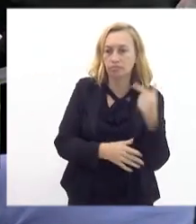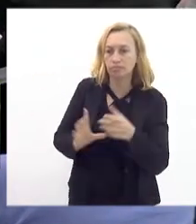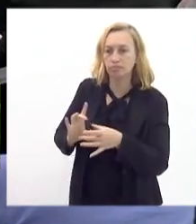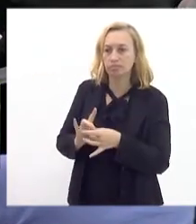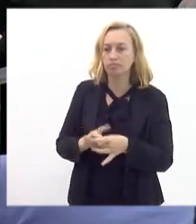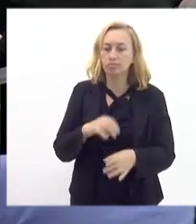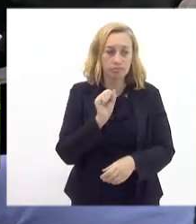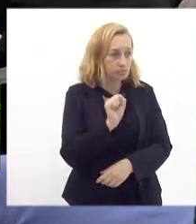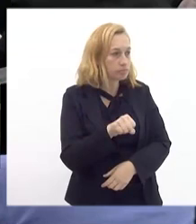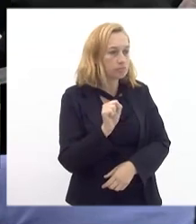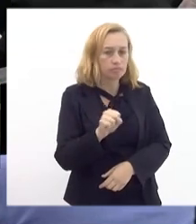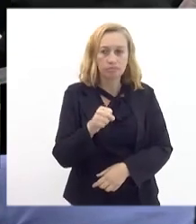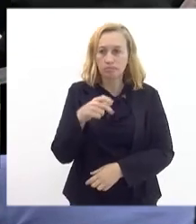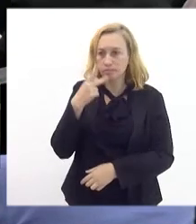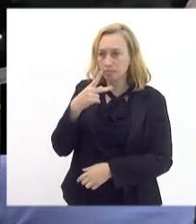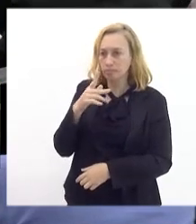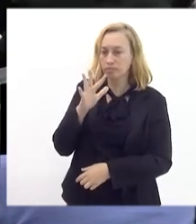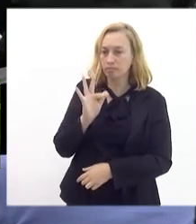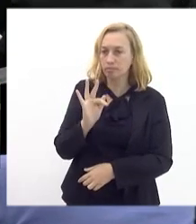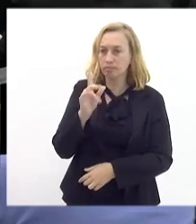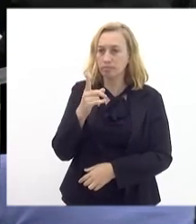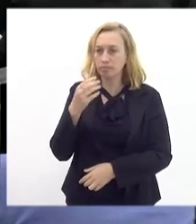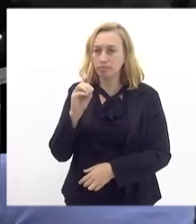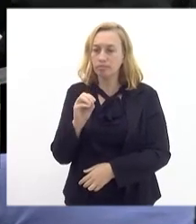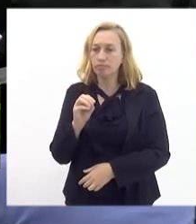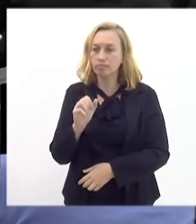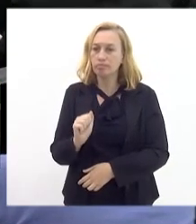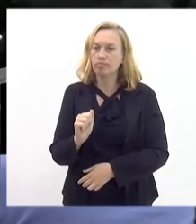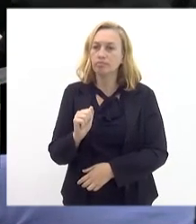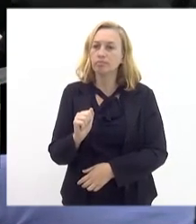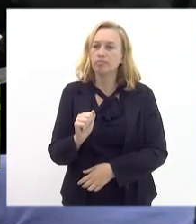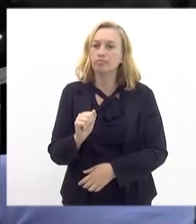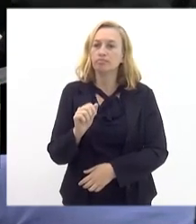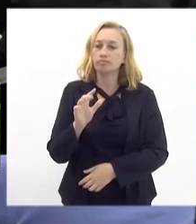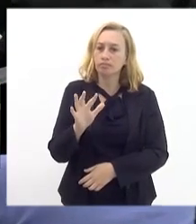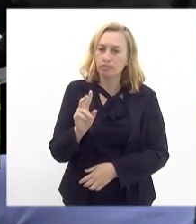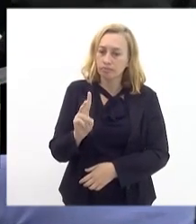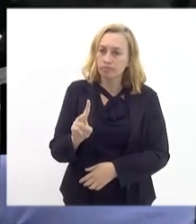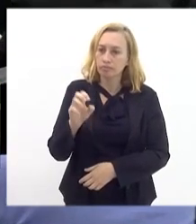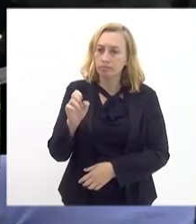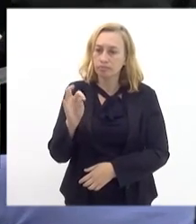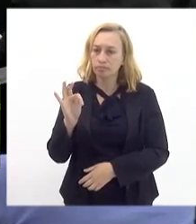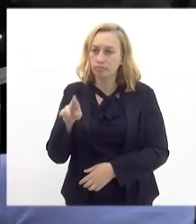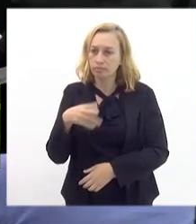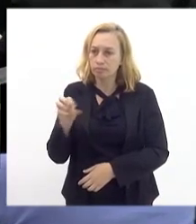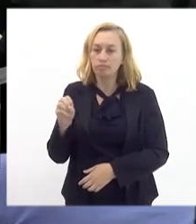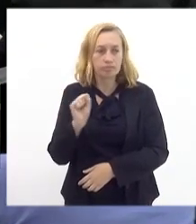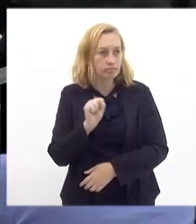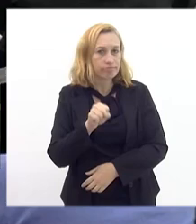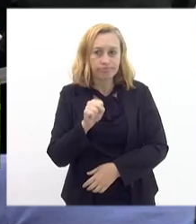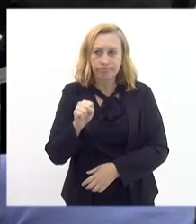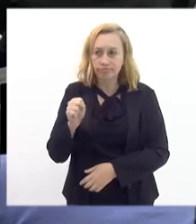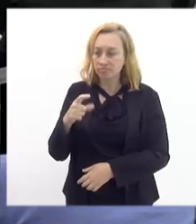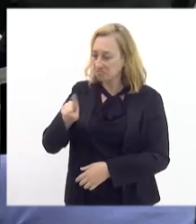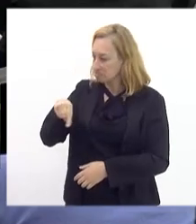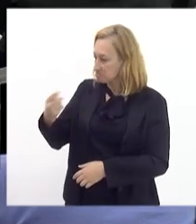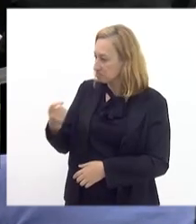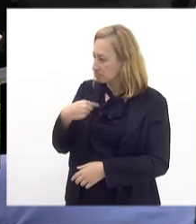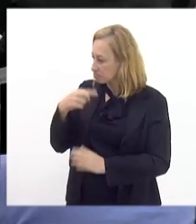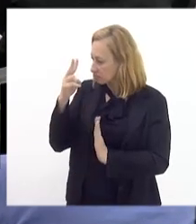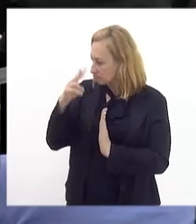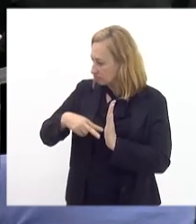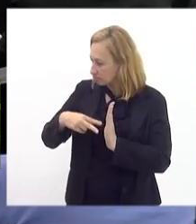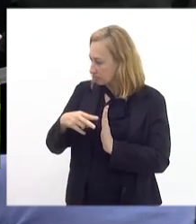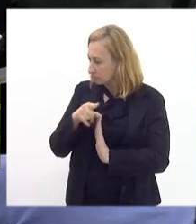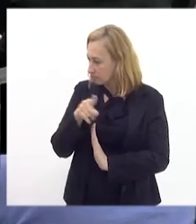quando fala da questão da fauna a questão da supressão de vegetação e como fazer em toda a licença ambiental